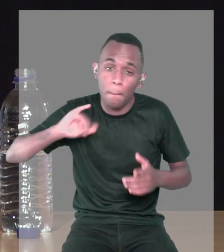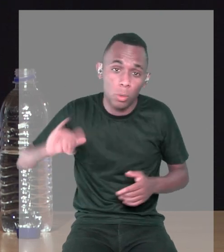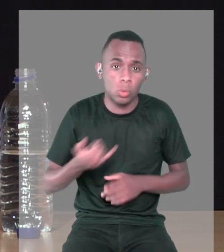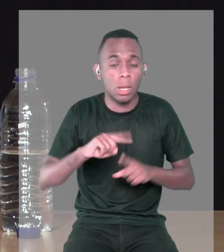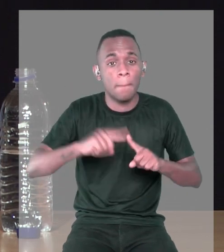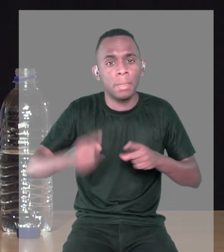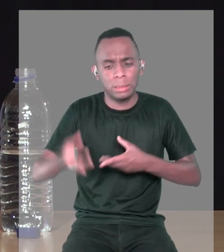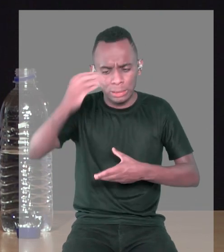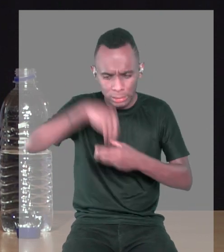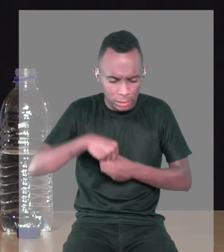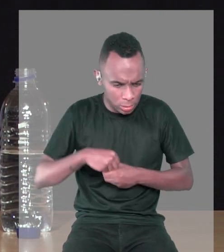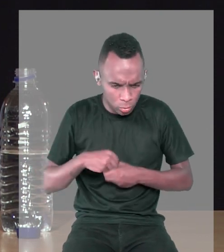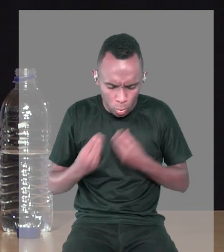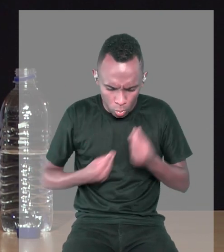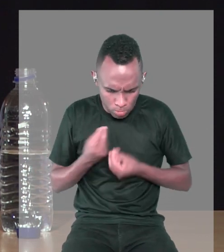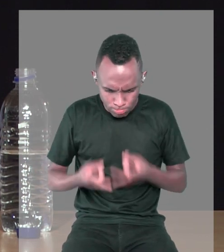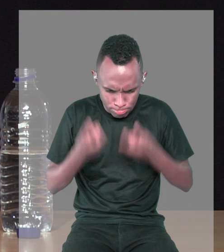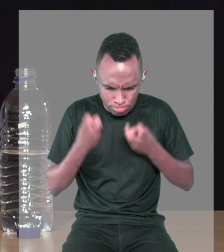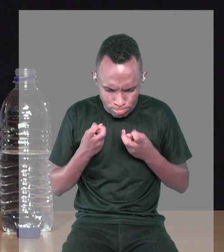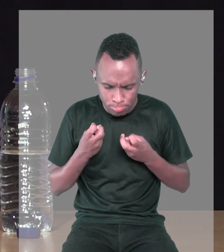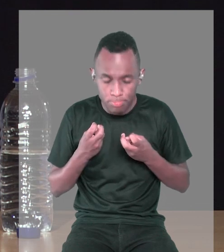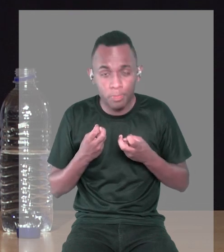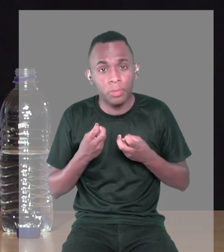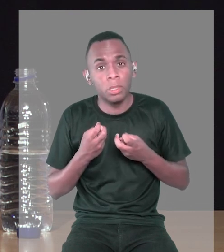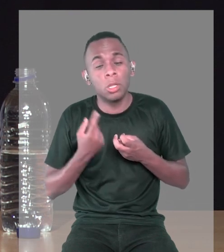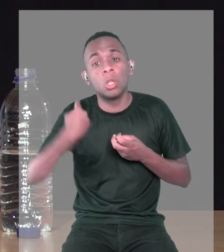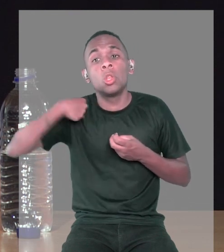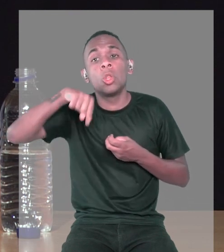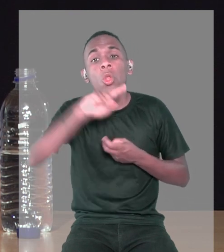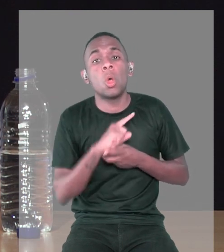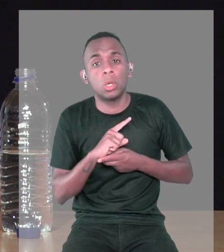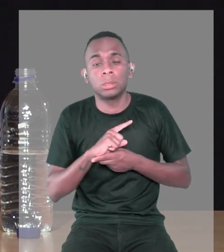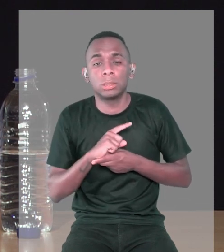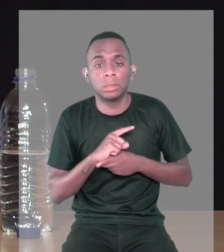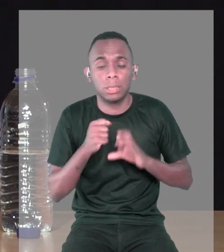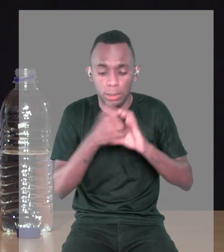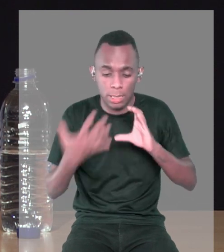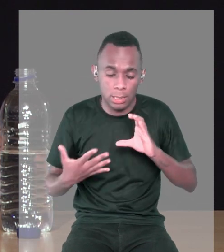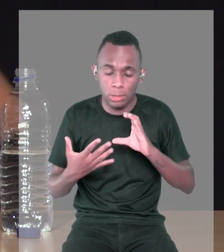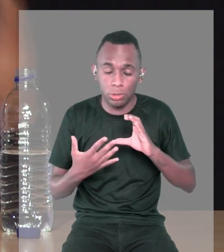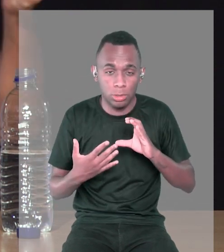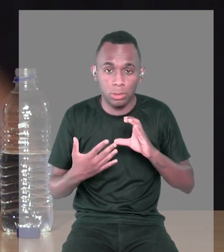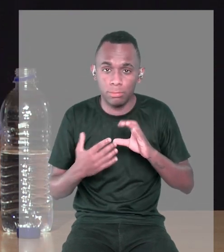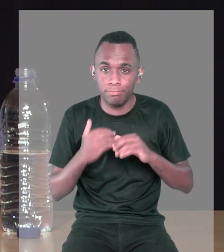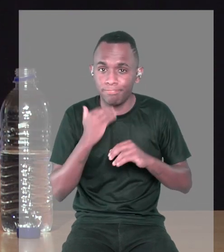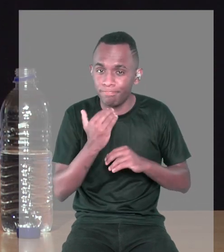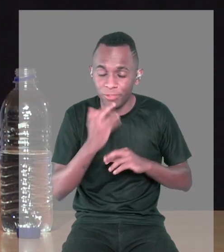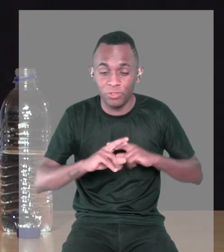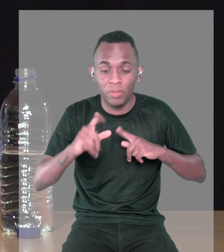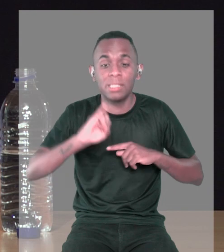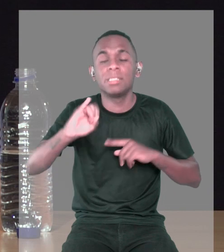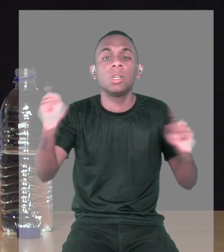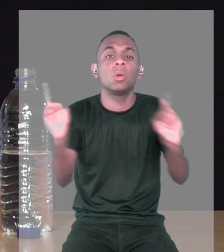fortuito, mas de dentro, nunca. Pois não seríamos o que somos não fosse aquele encontro.